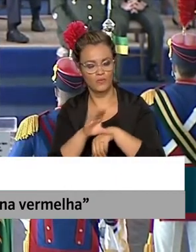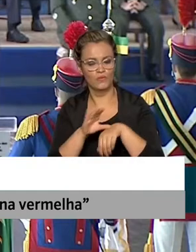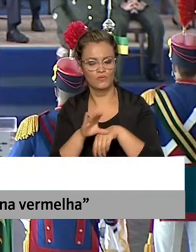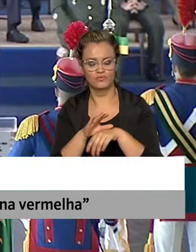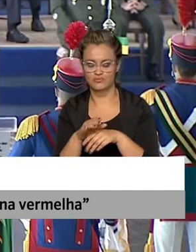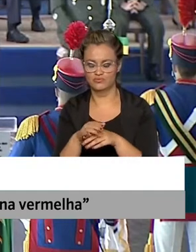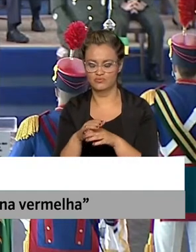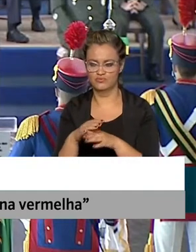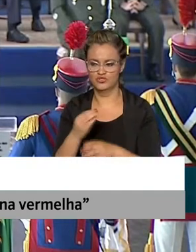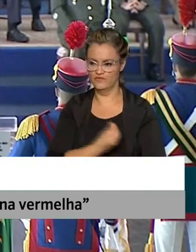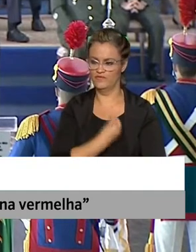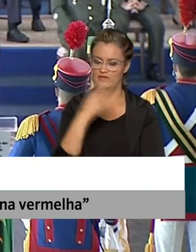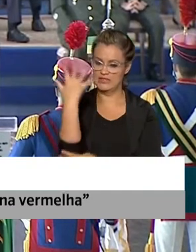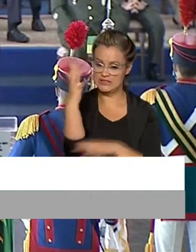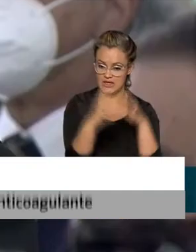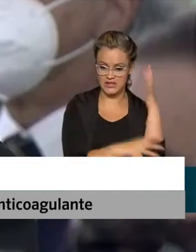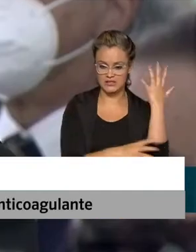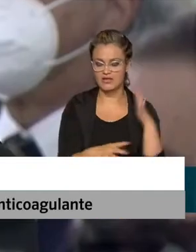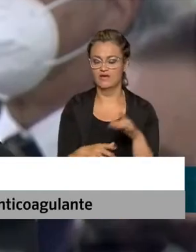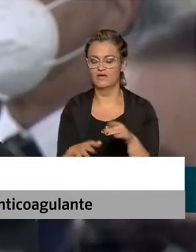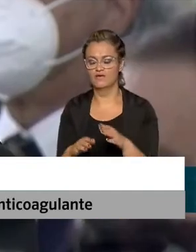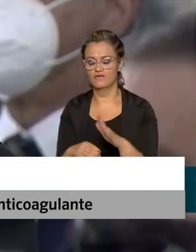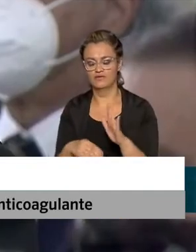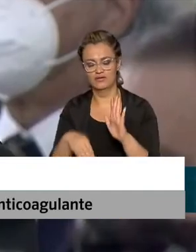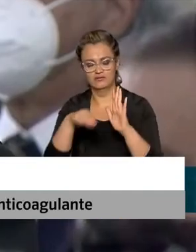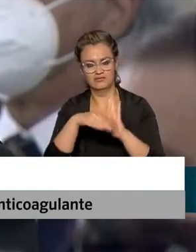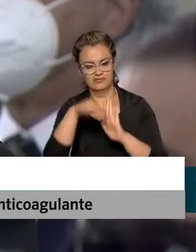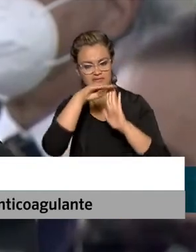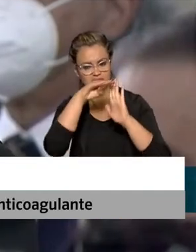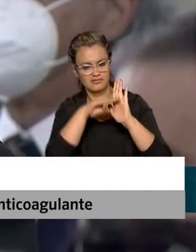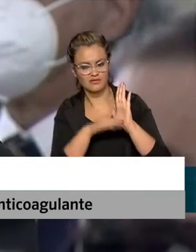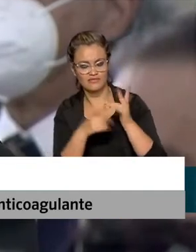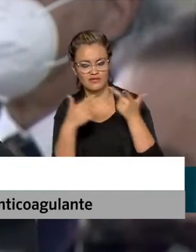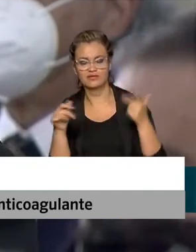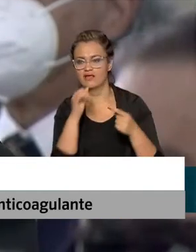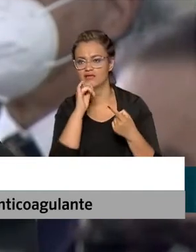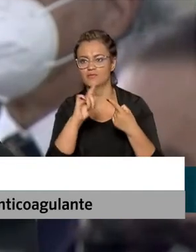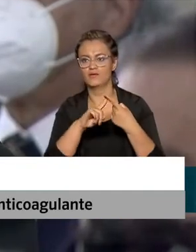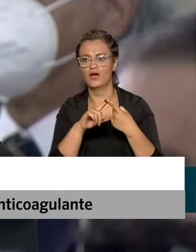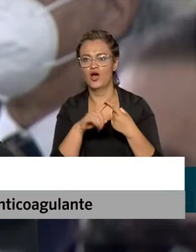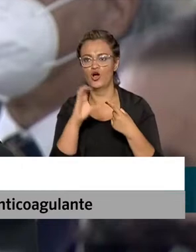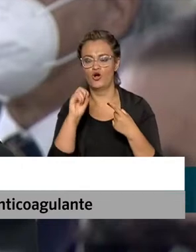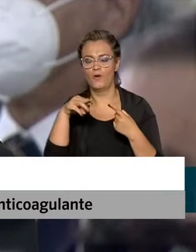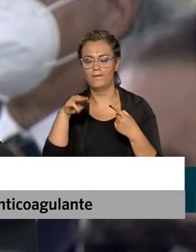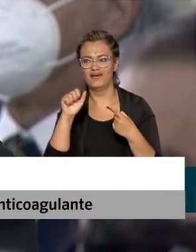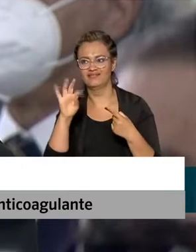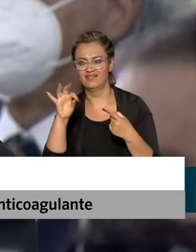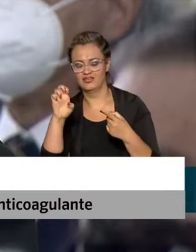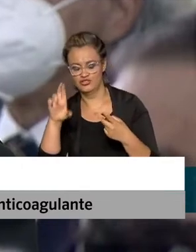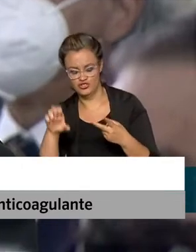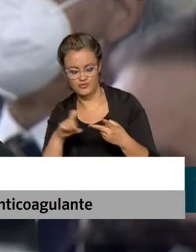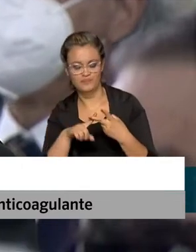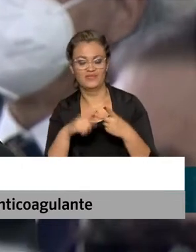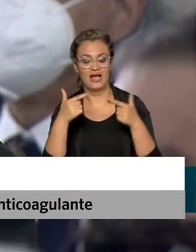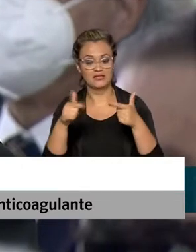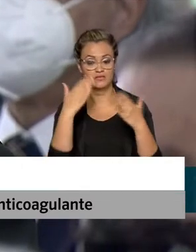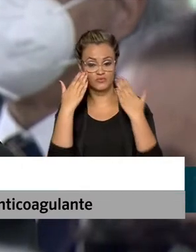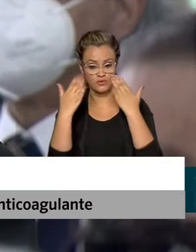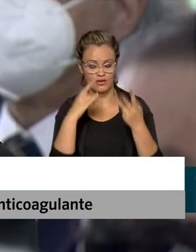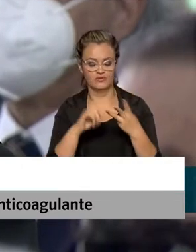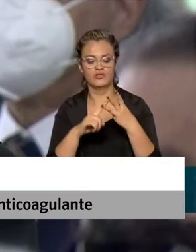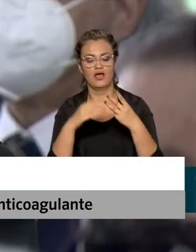selva e diversos outros estágios, dentre eles o de combatente de montanha, operações psicológicas